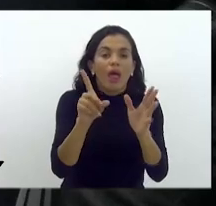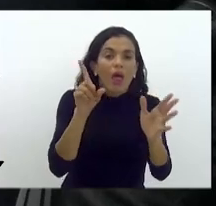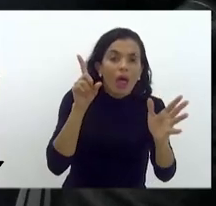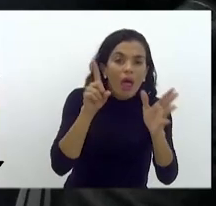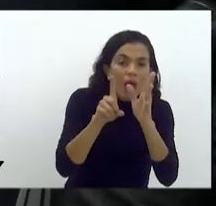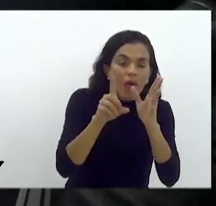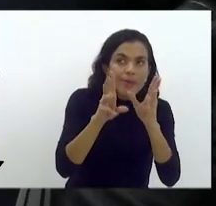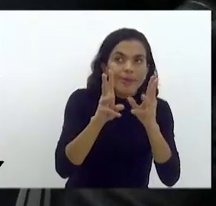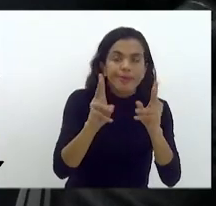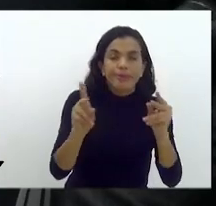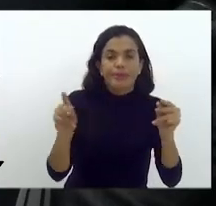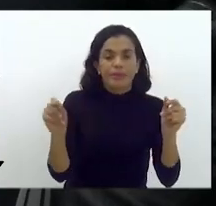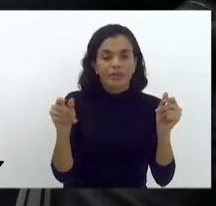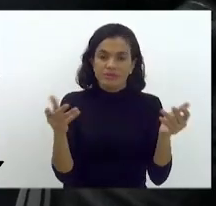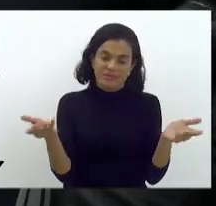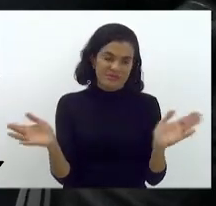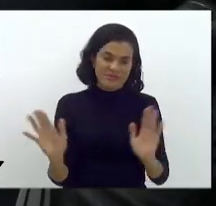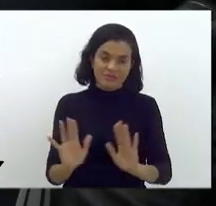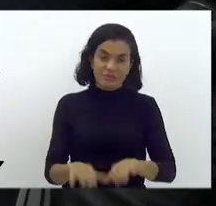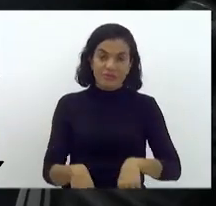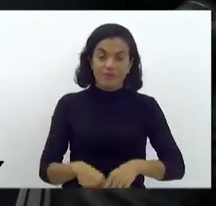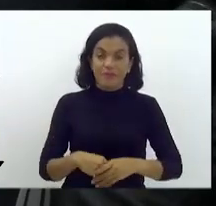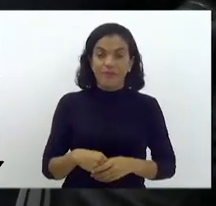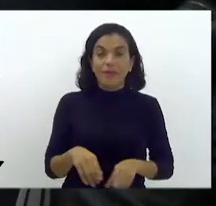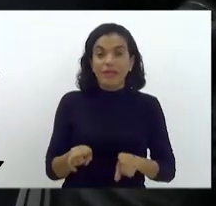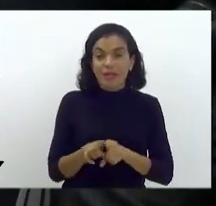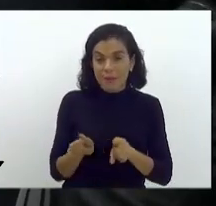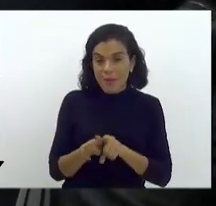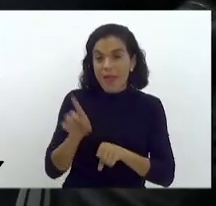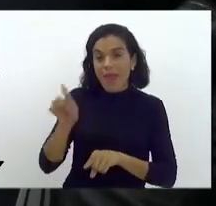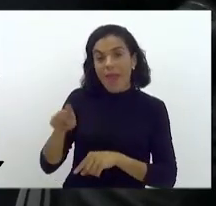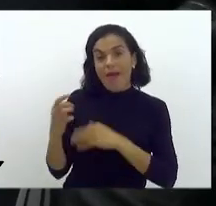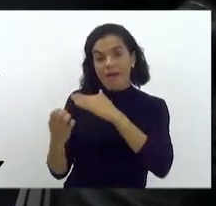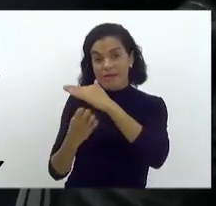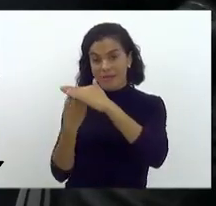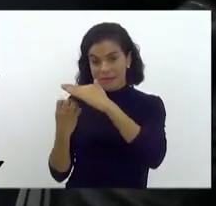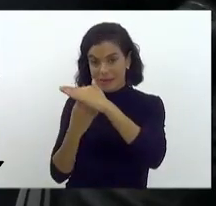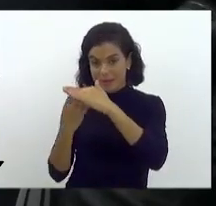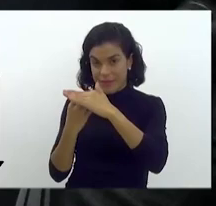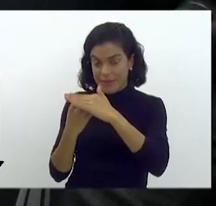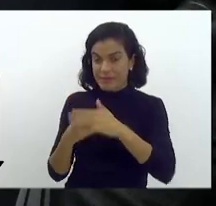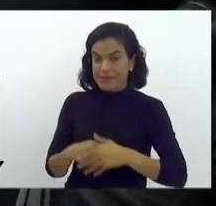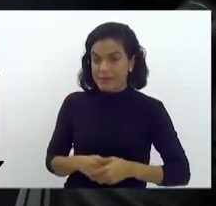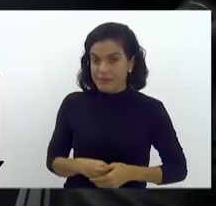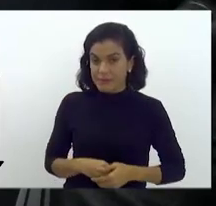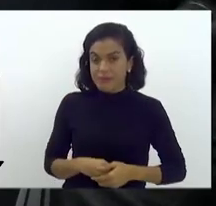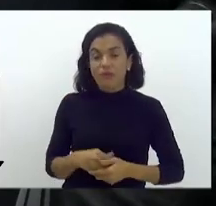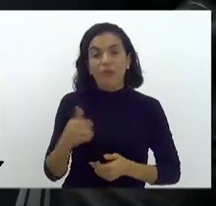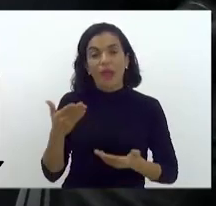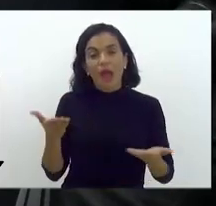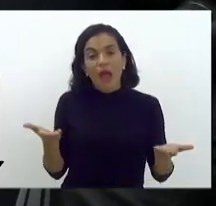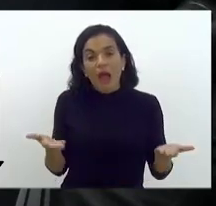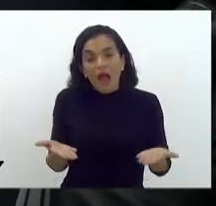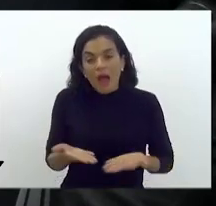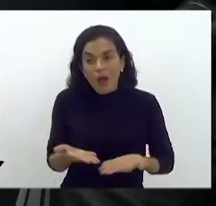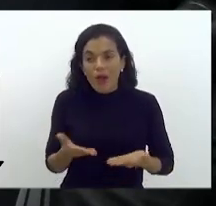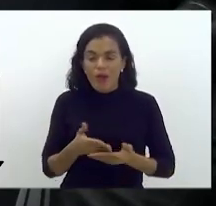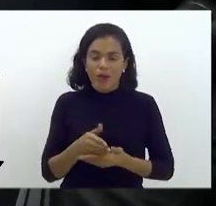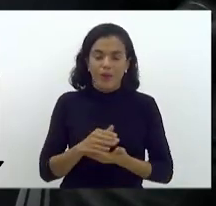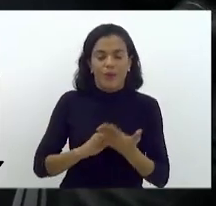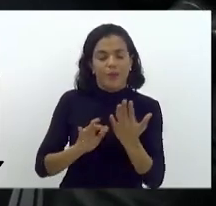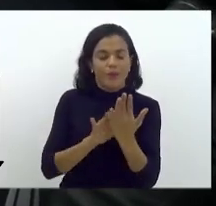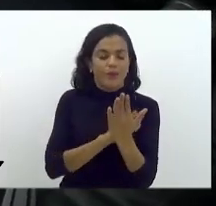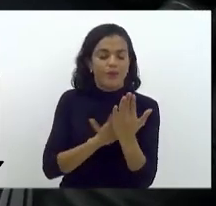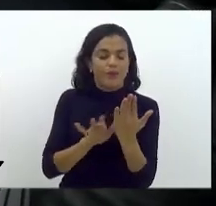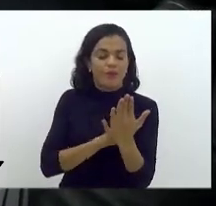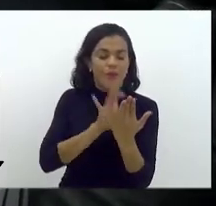é outra questão mas são os provedores eu acabei de agora eu cliquei